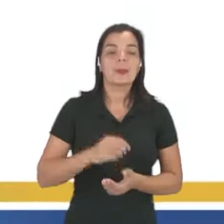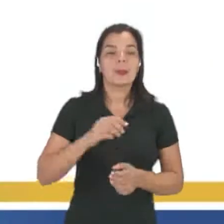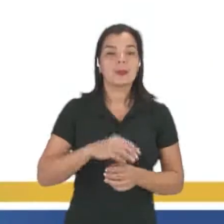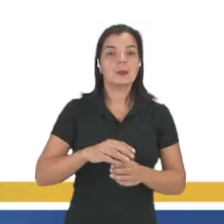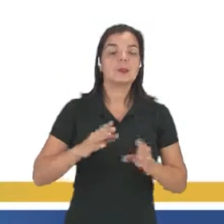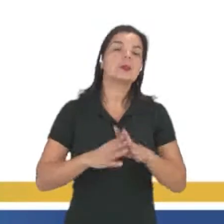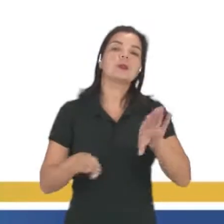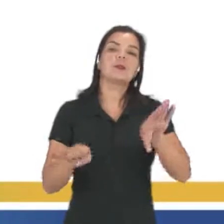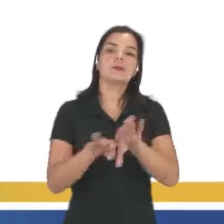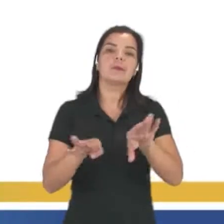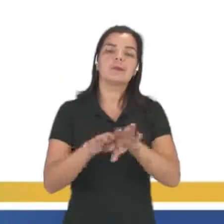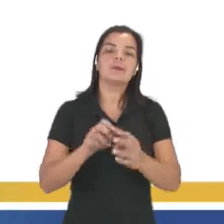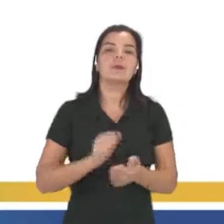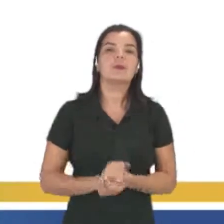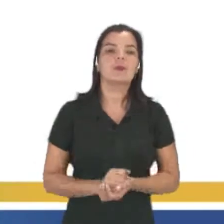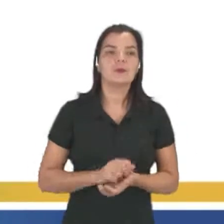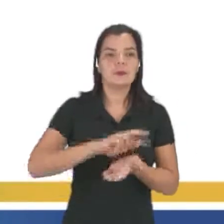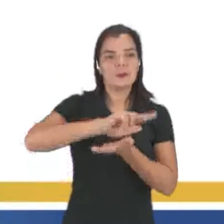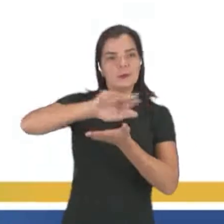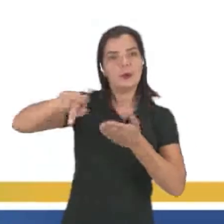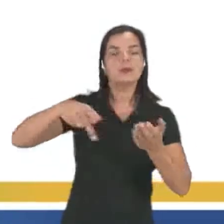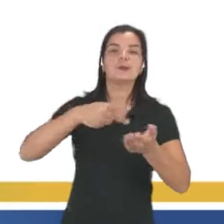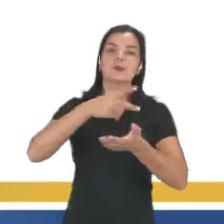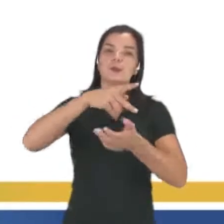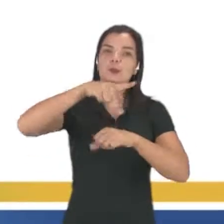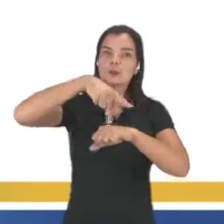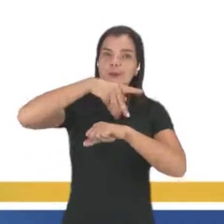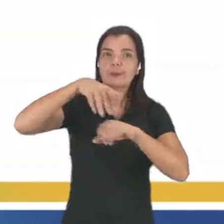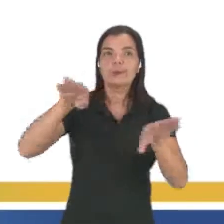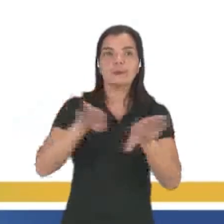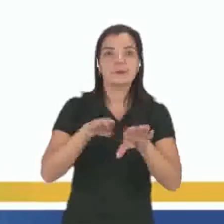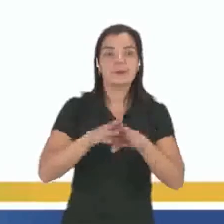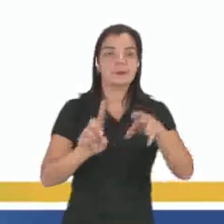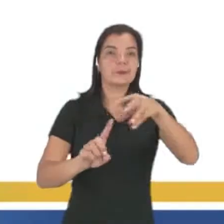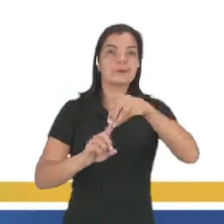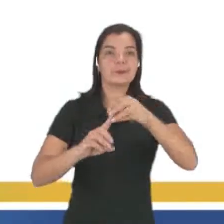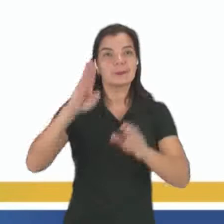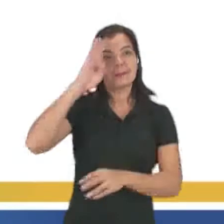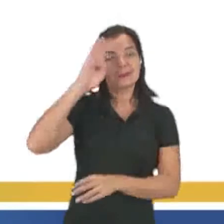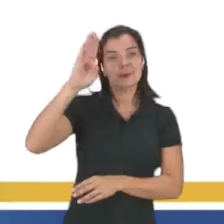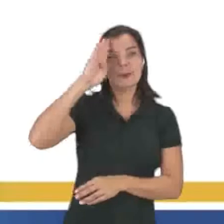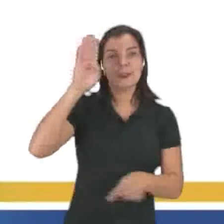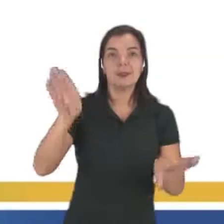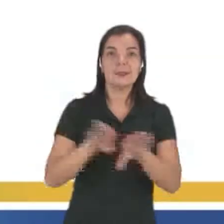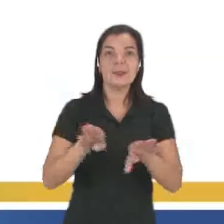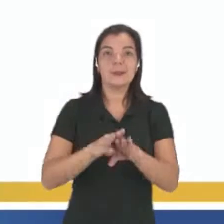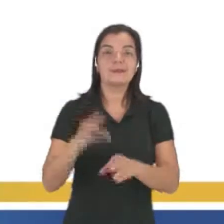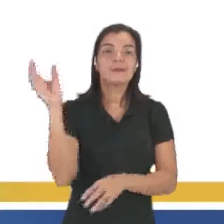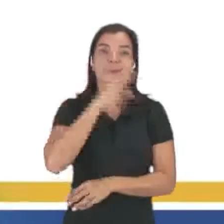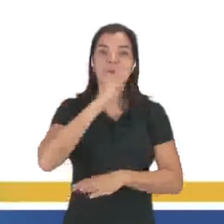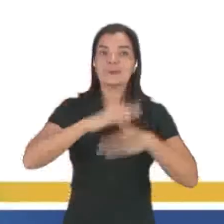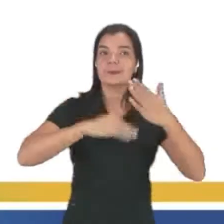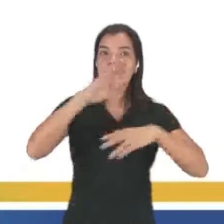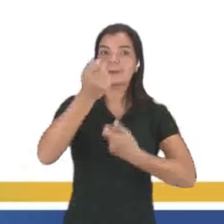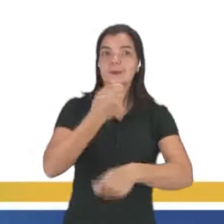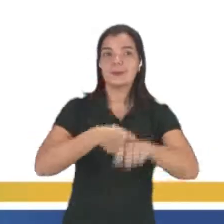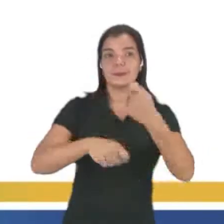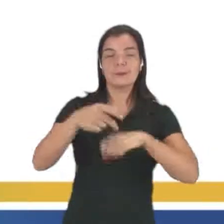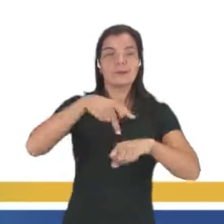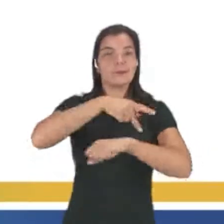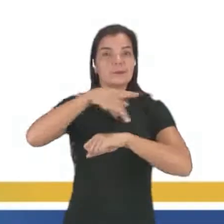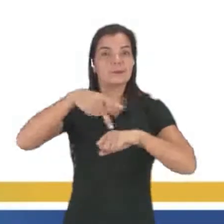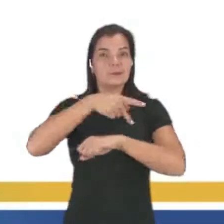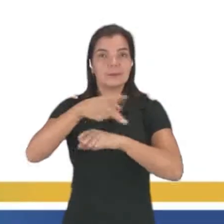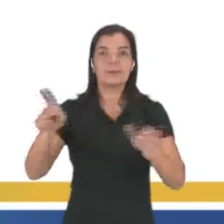Tailândia, Brunei, Laos, Camboja e Vietnã. Seus objetivos principais são a aceleração do crescimento econômico dos